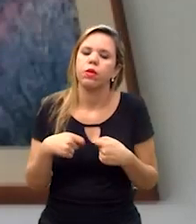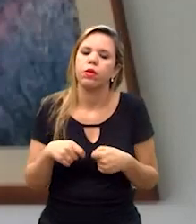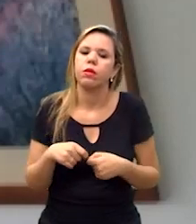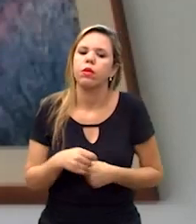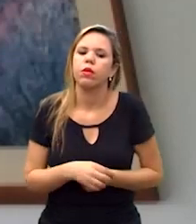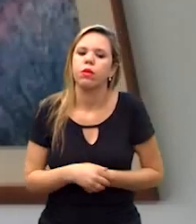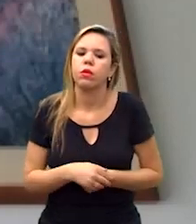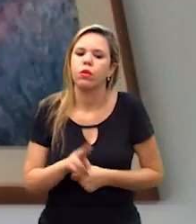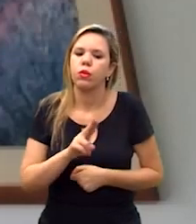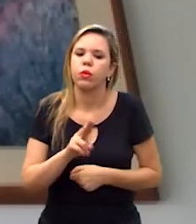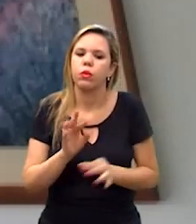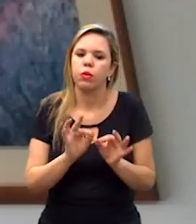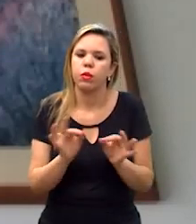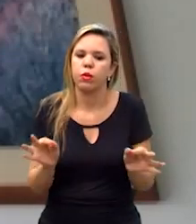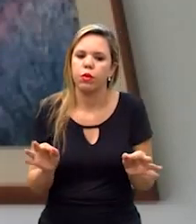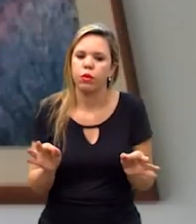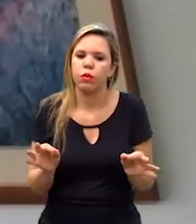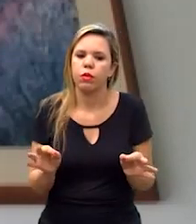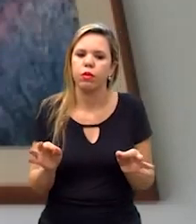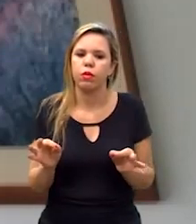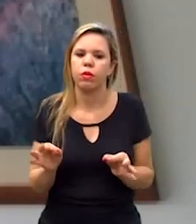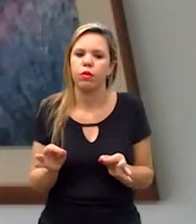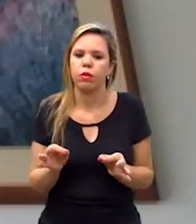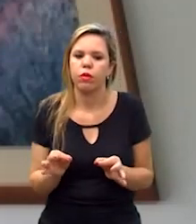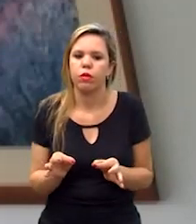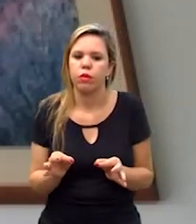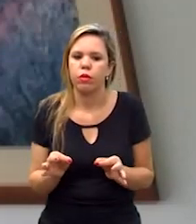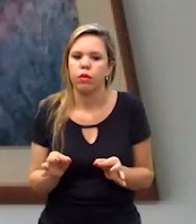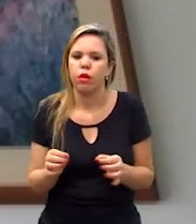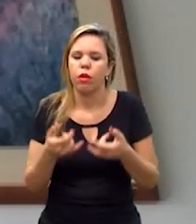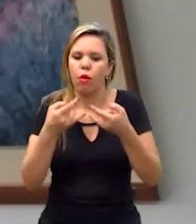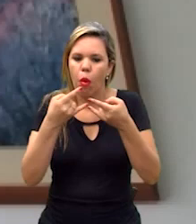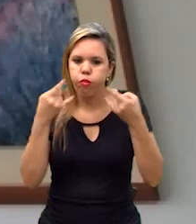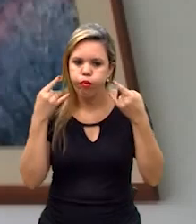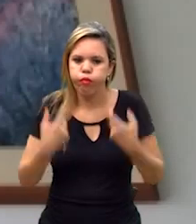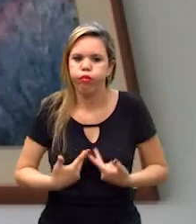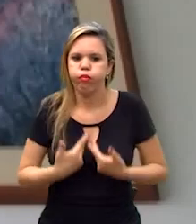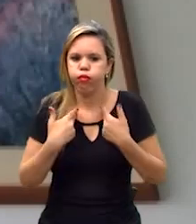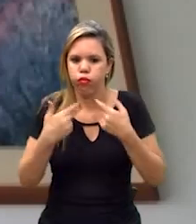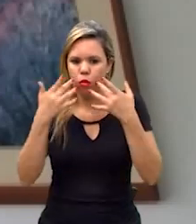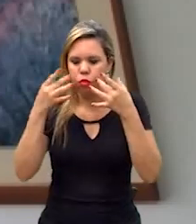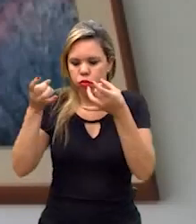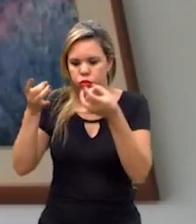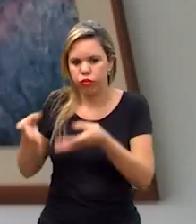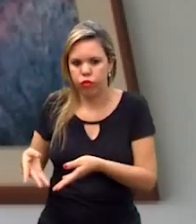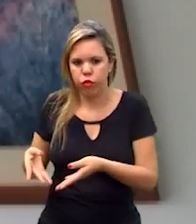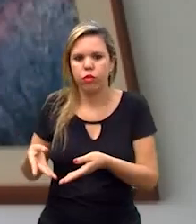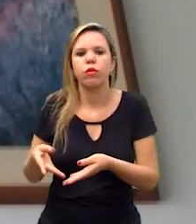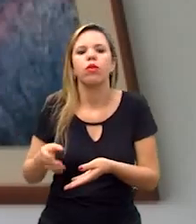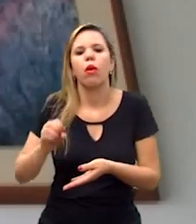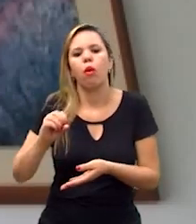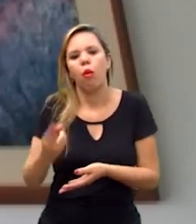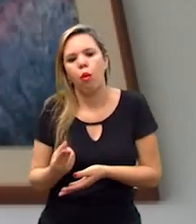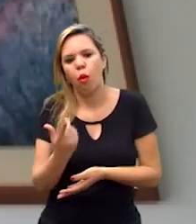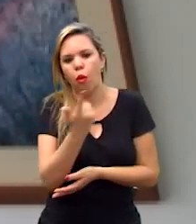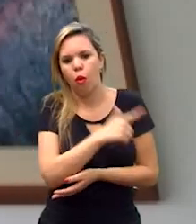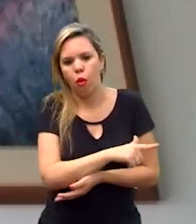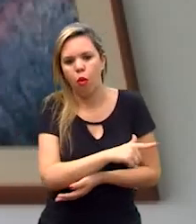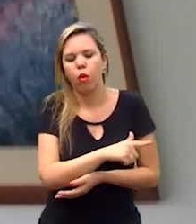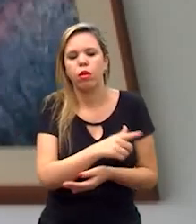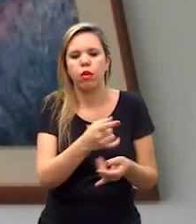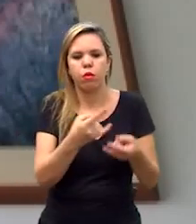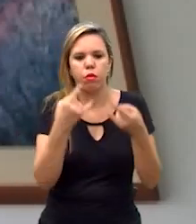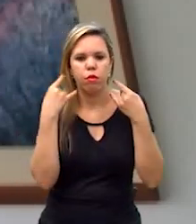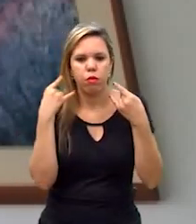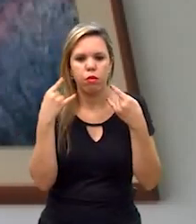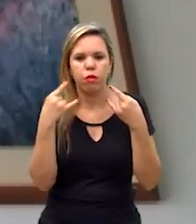máscaras, o mínimo é a máscara cirúrgica, descartável, ou